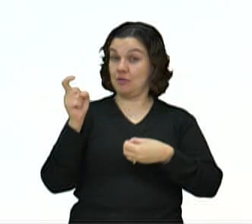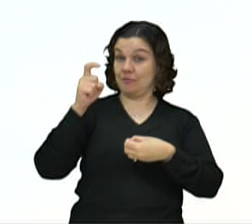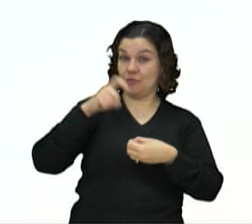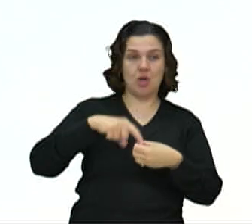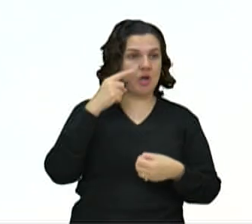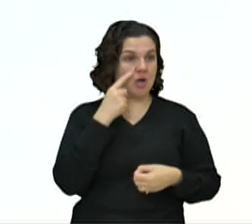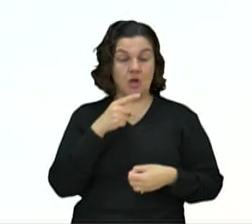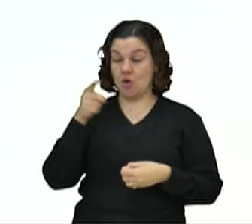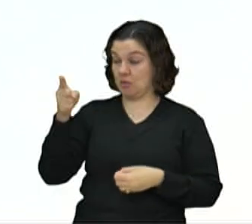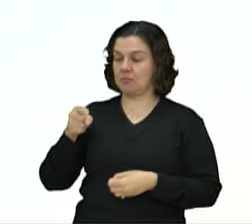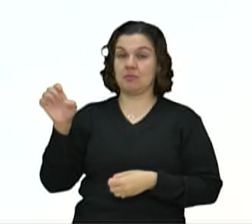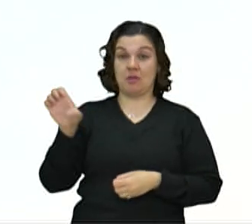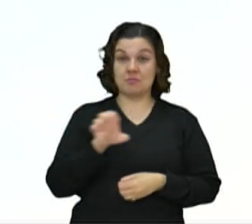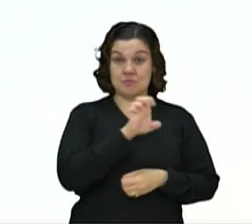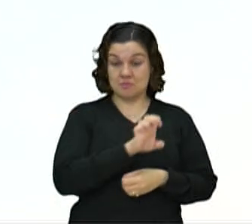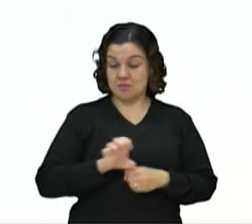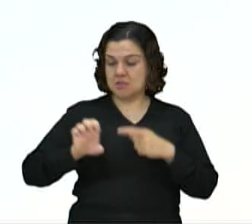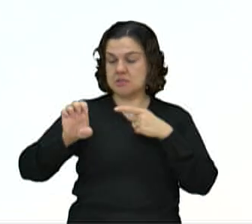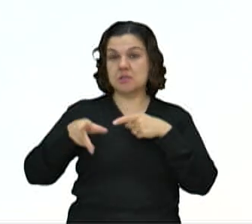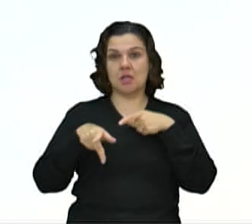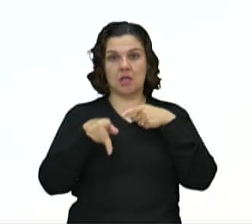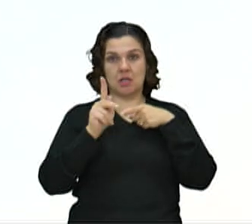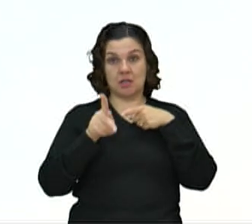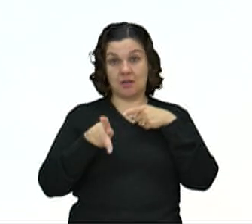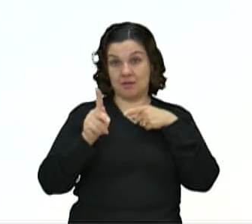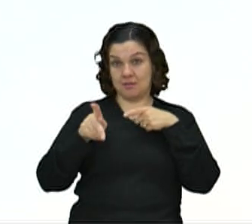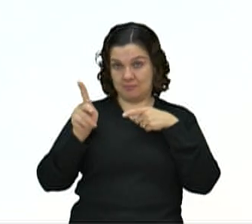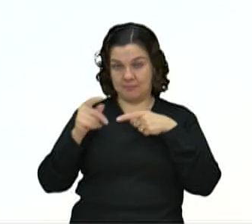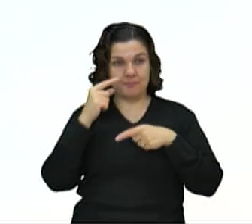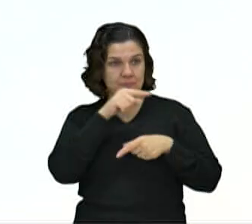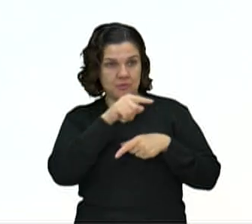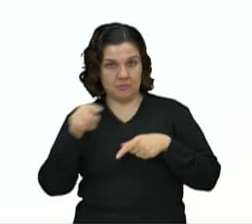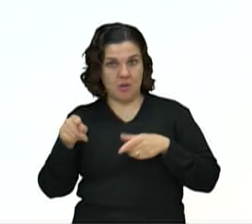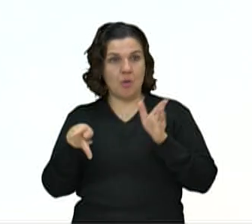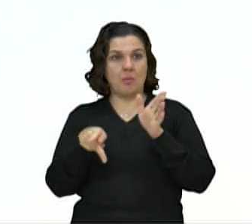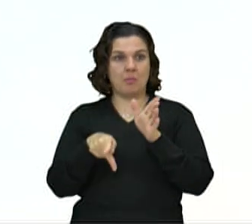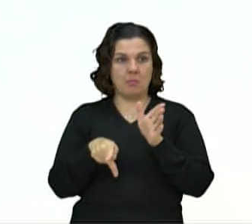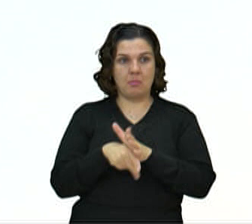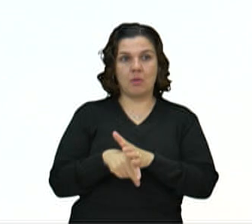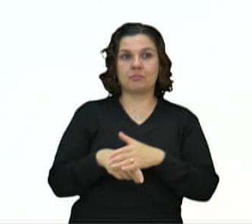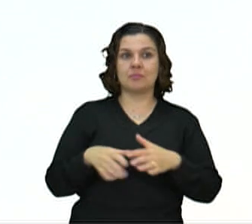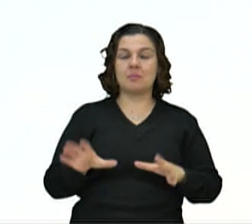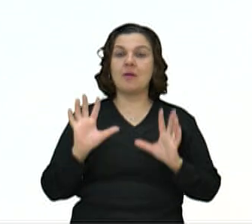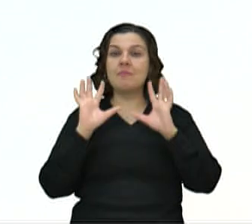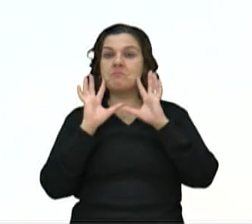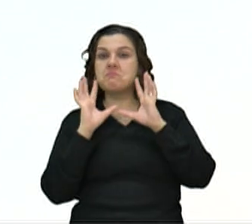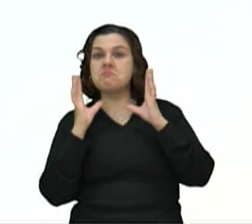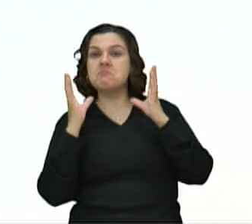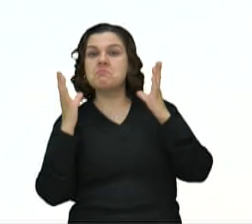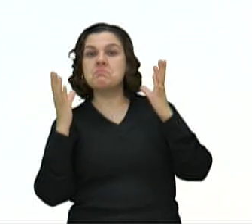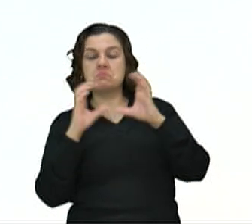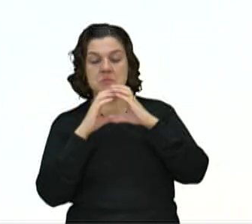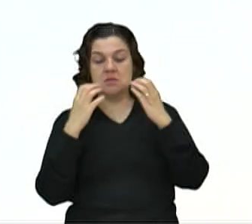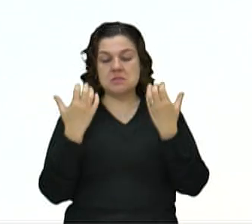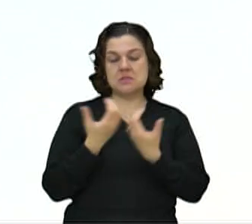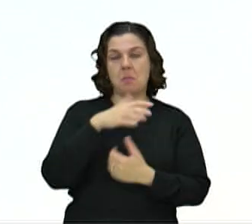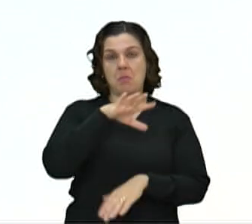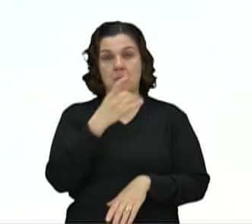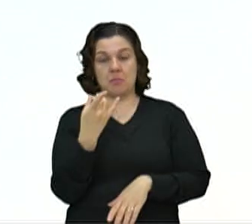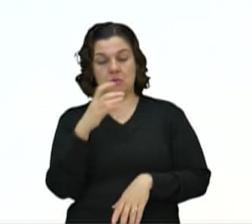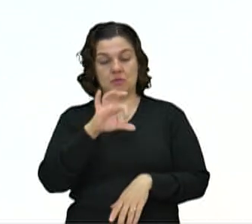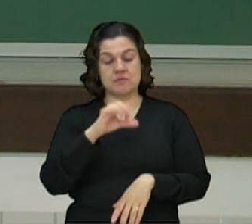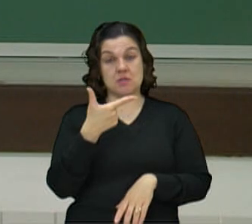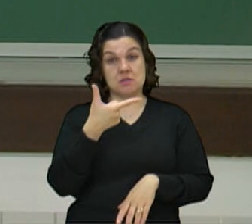Unidos, do lado esquerdo, a Ku Klux Klan, em Chicago, numa cerimônia por volta de